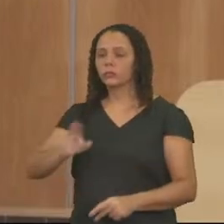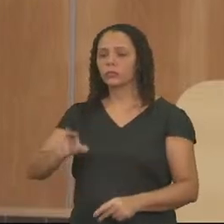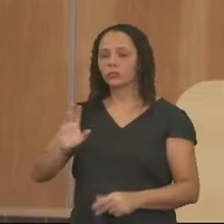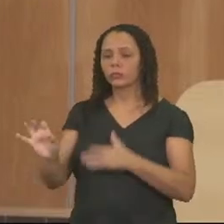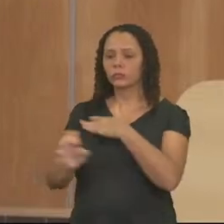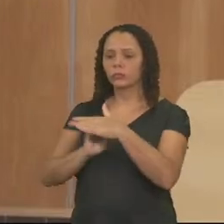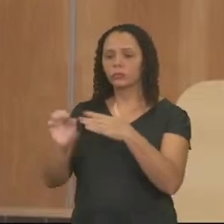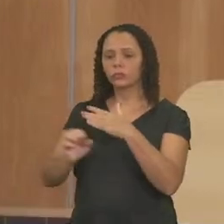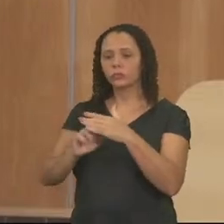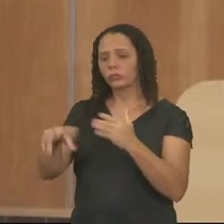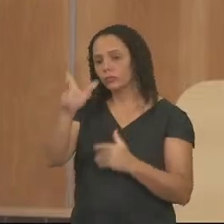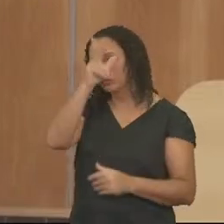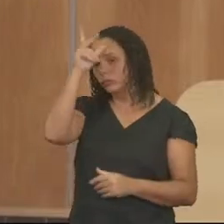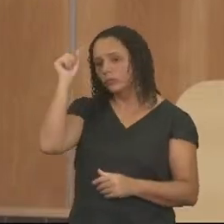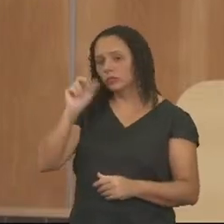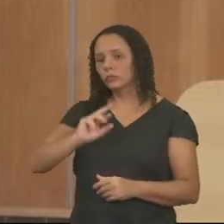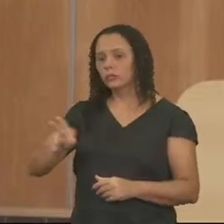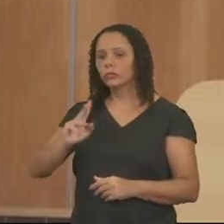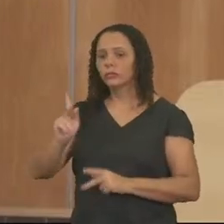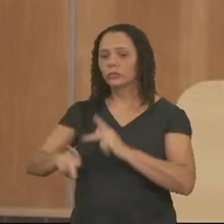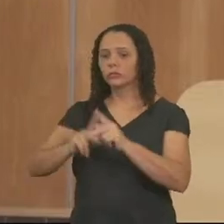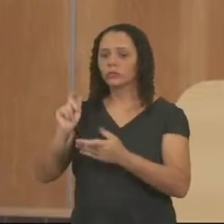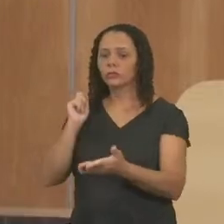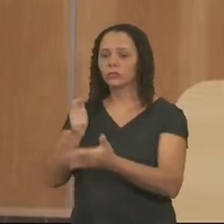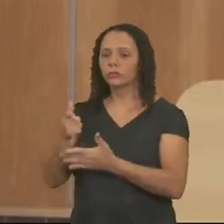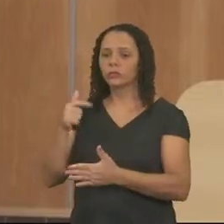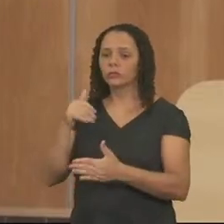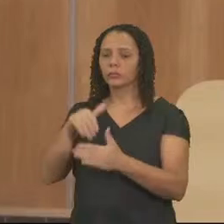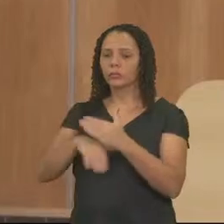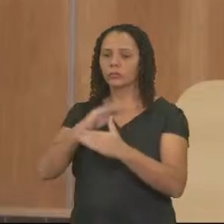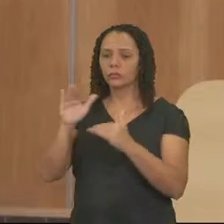a população da cidade de Jacareí. Meu voto é favorável.